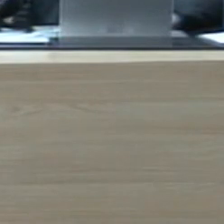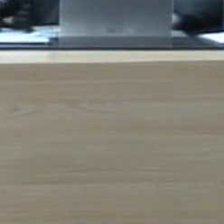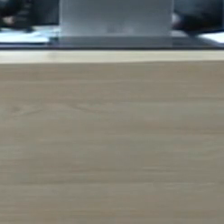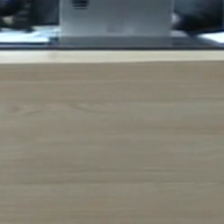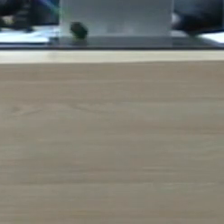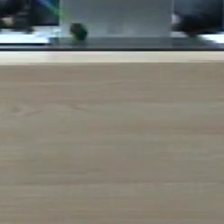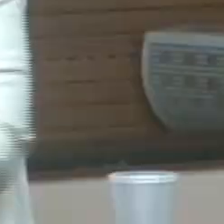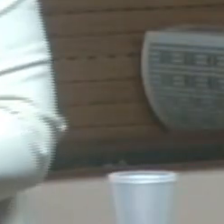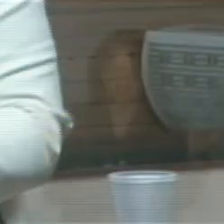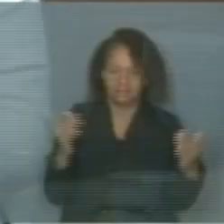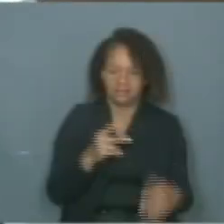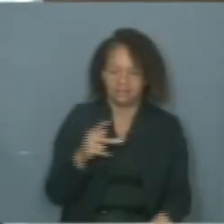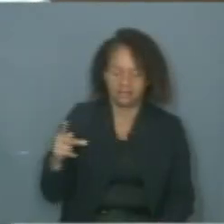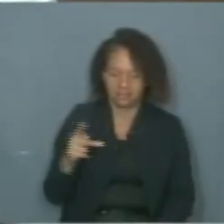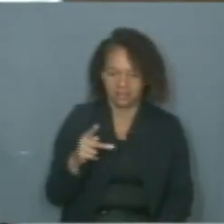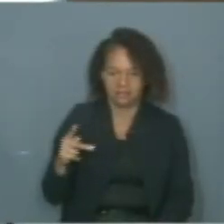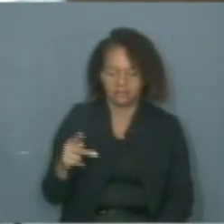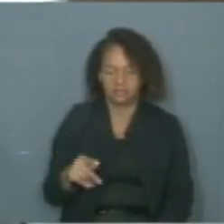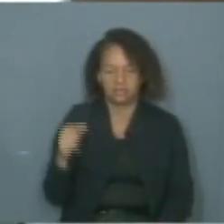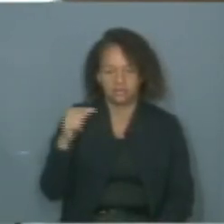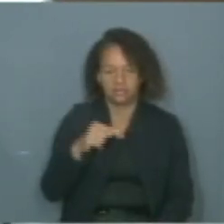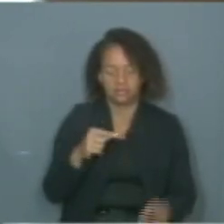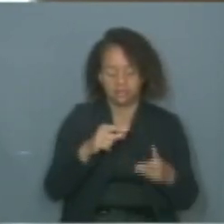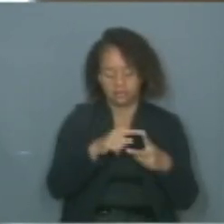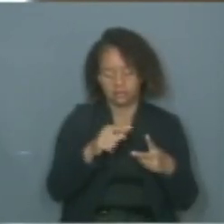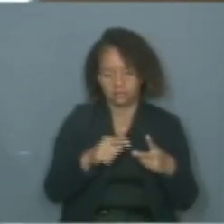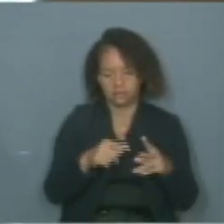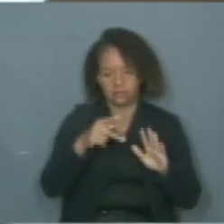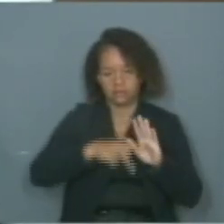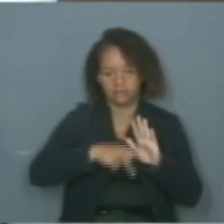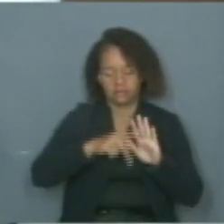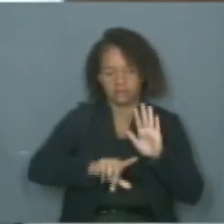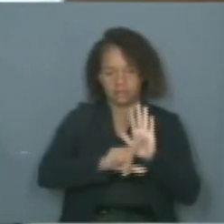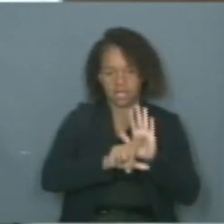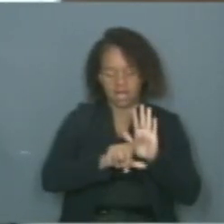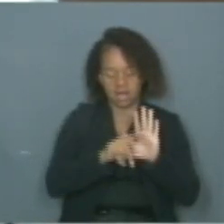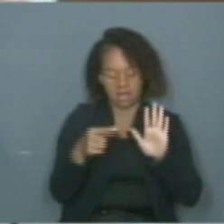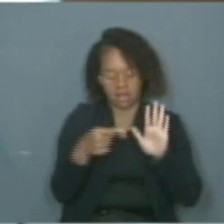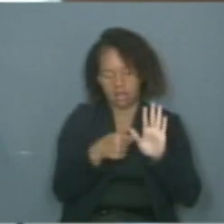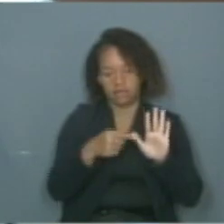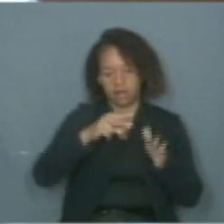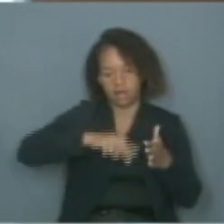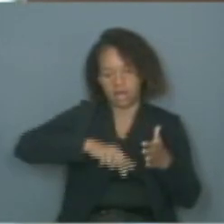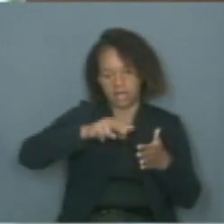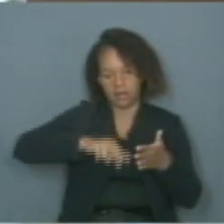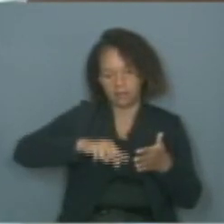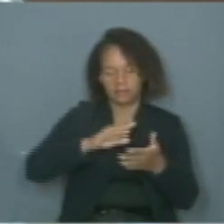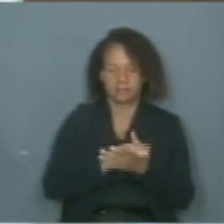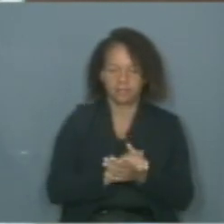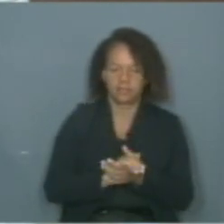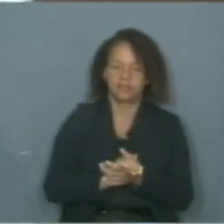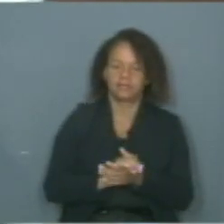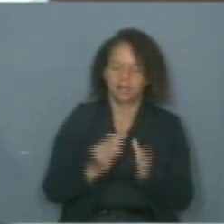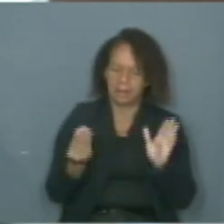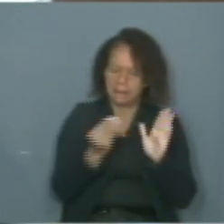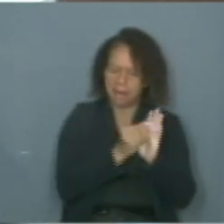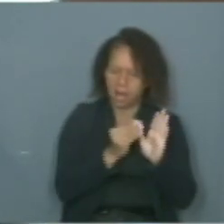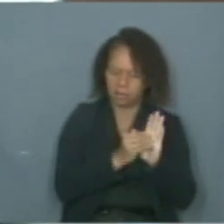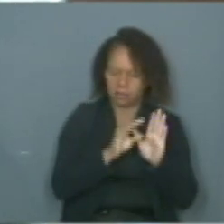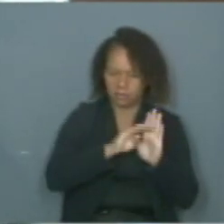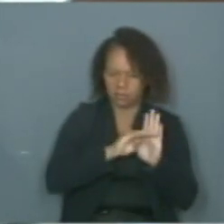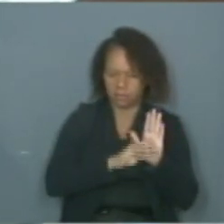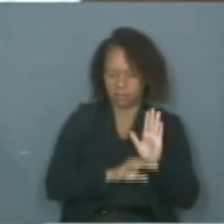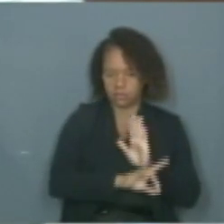Senhoras e senhores, senhor presidente, esses dois projetos de leis que foram lidos e estão na pauta desse